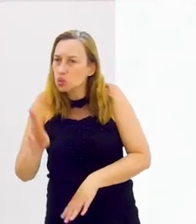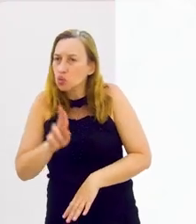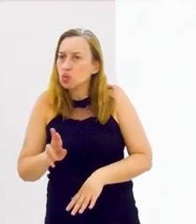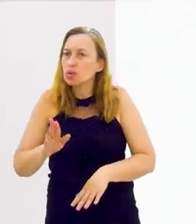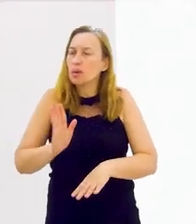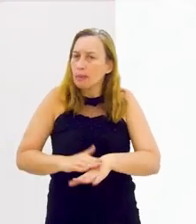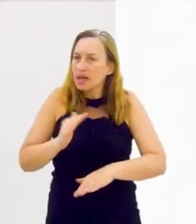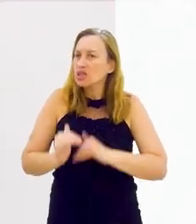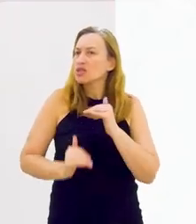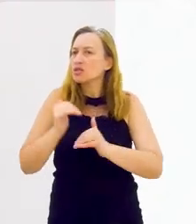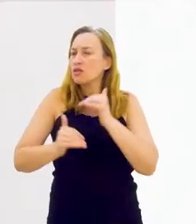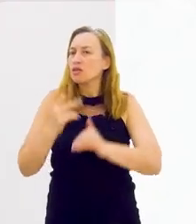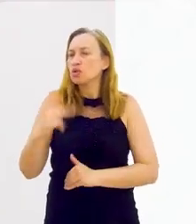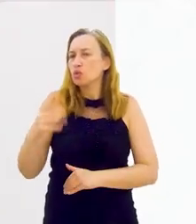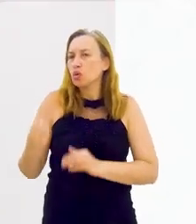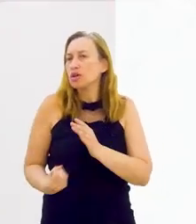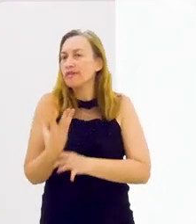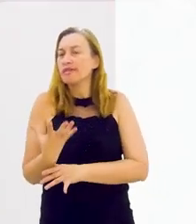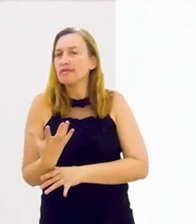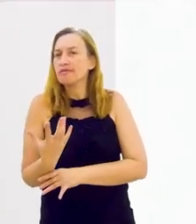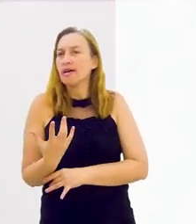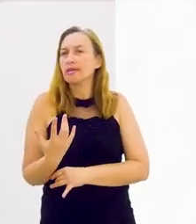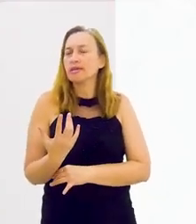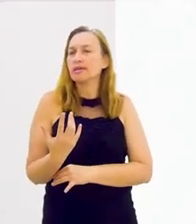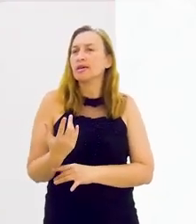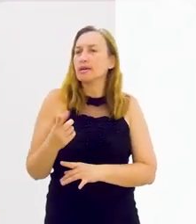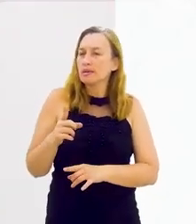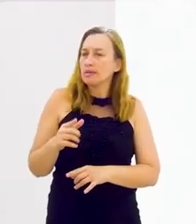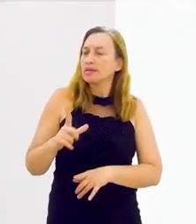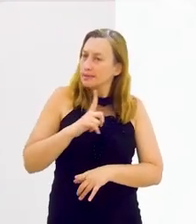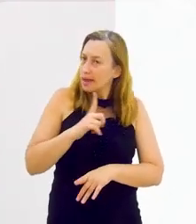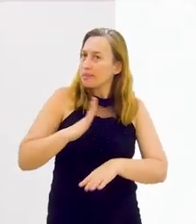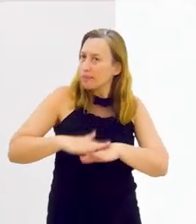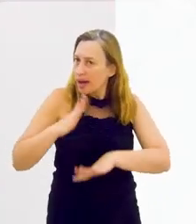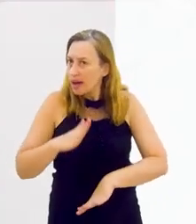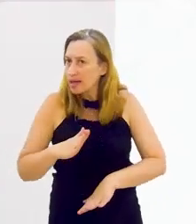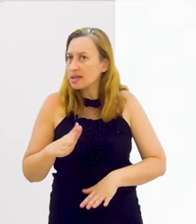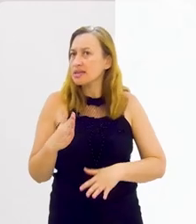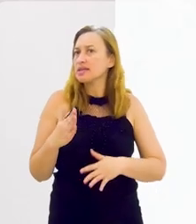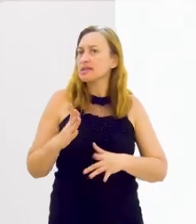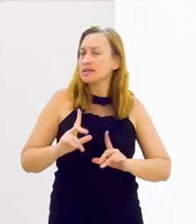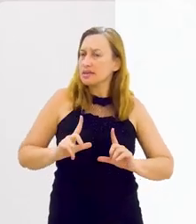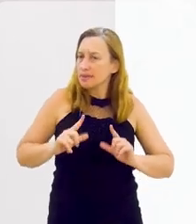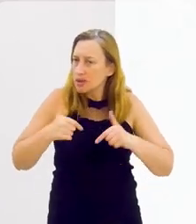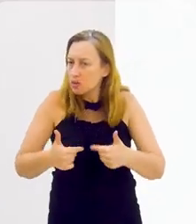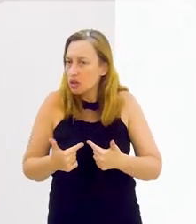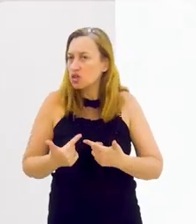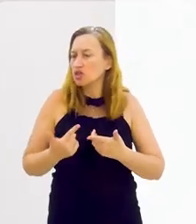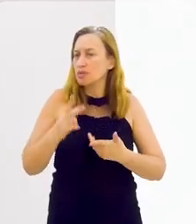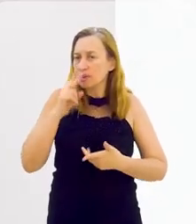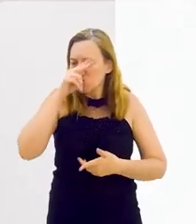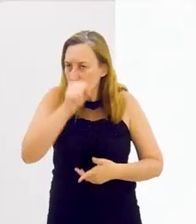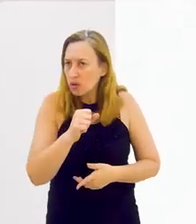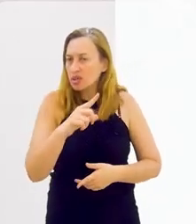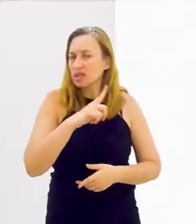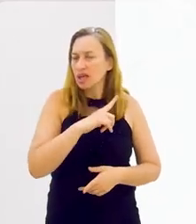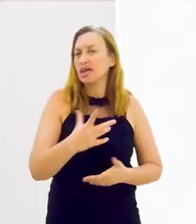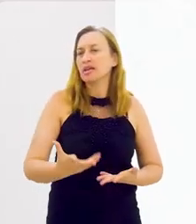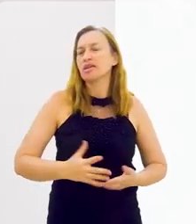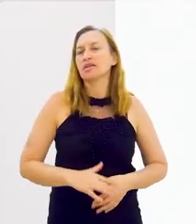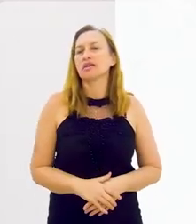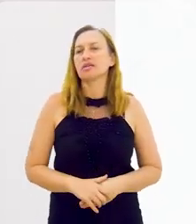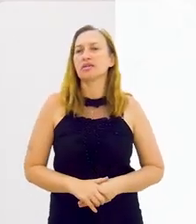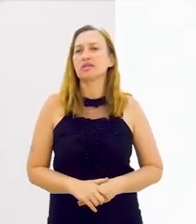você usa, quanto mais você desenvolve a sua criatividade, mais você tem, mais combustível, mais ferramenta,